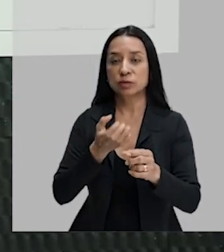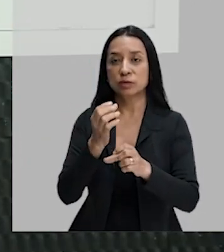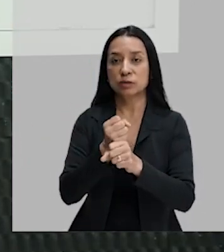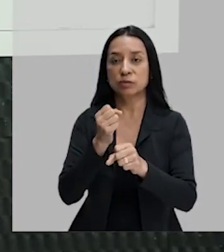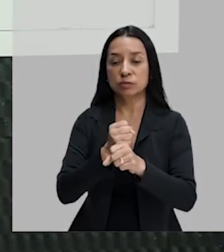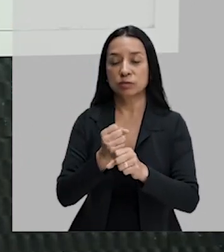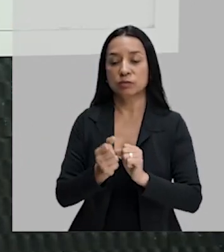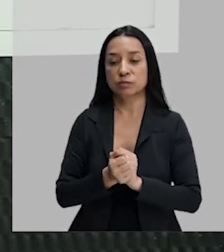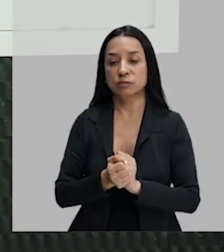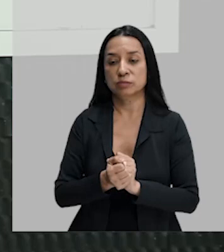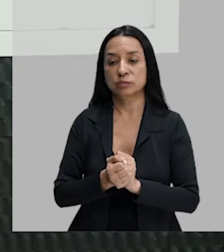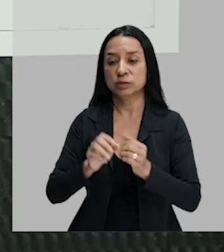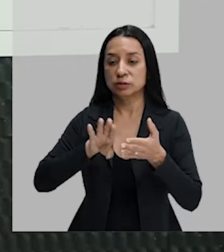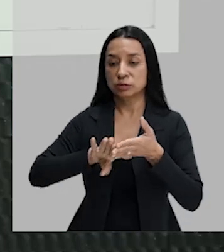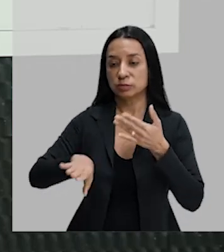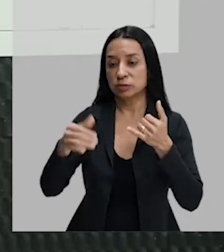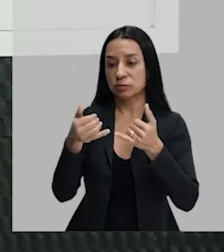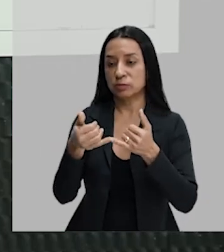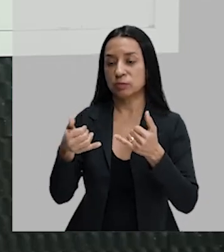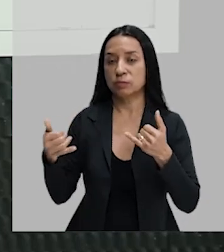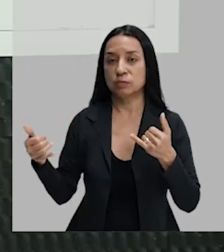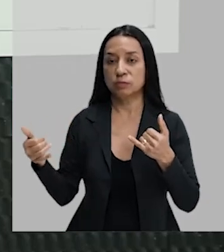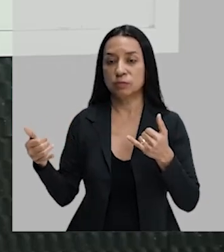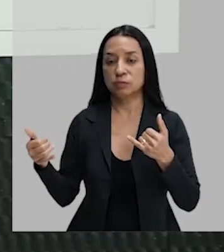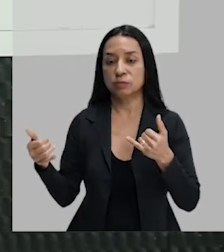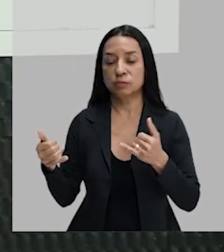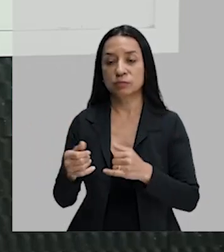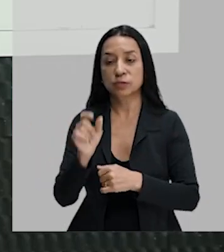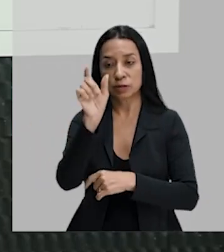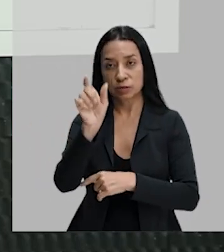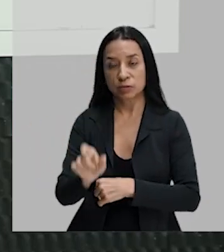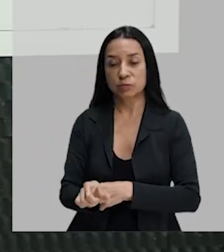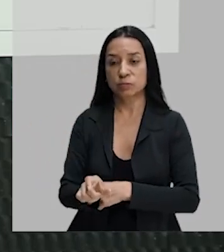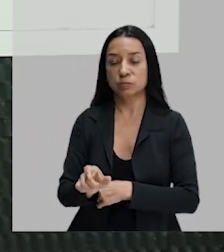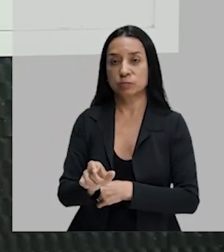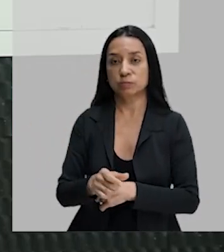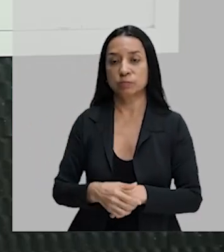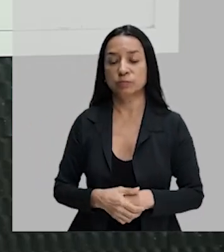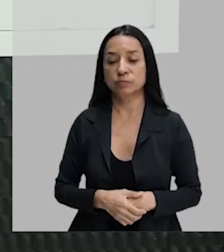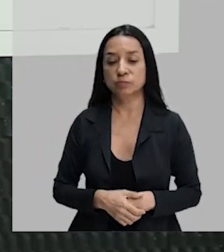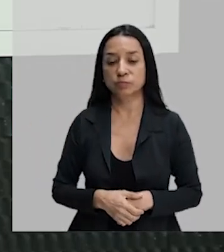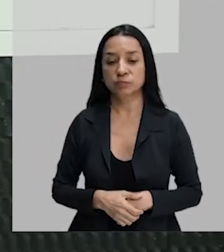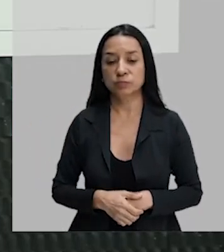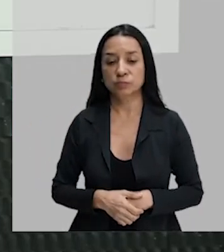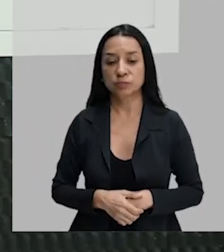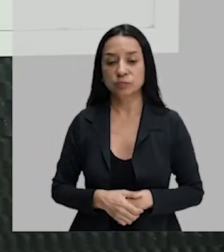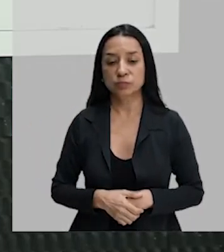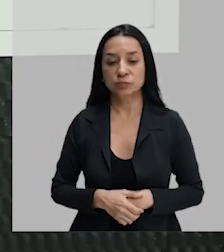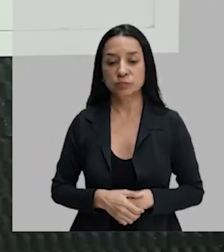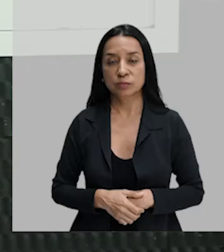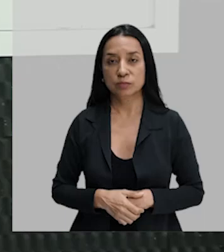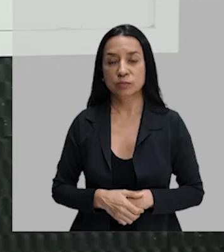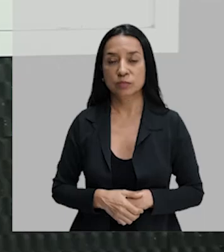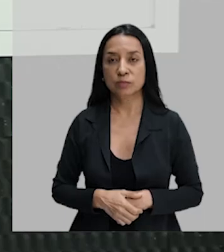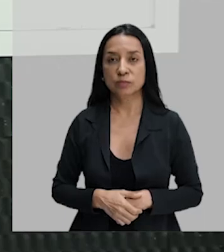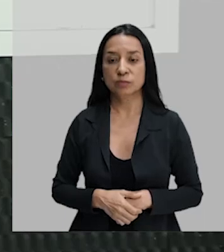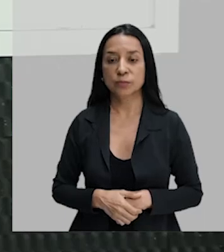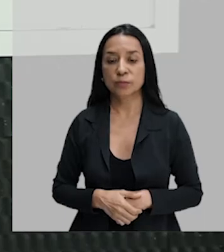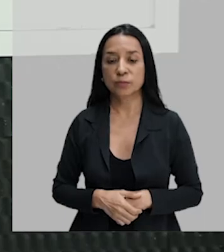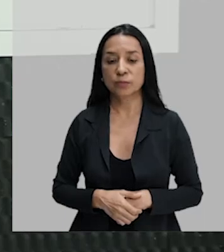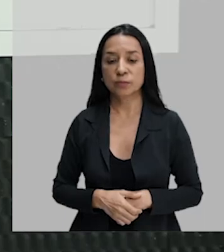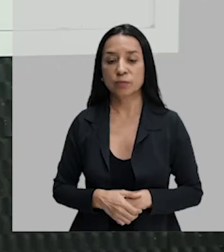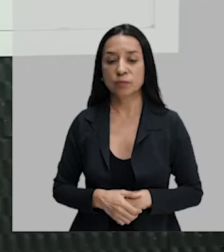vou eliminar aqui a linha dele a coluna e a linha então o que que restou aqui